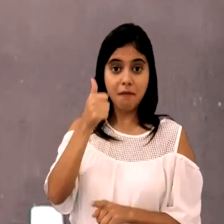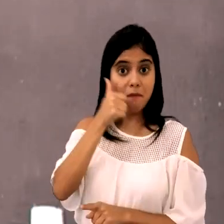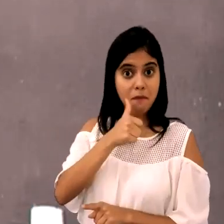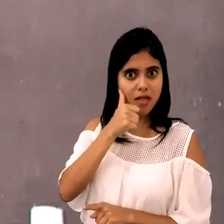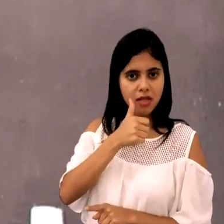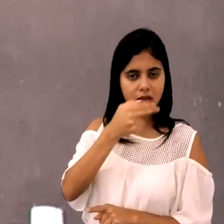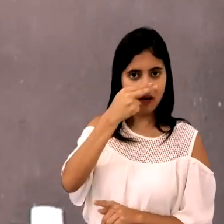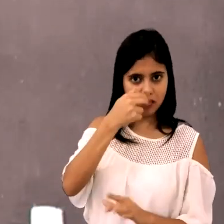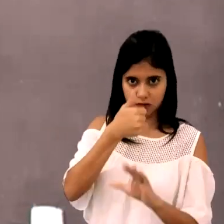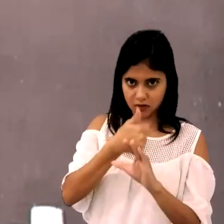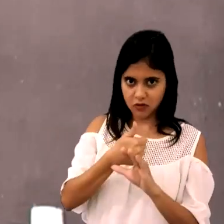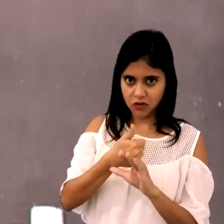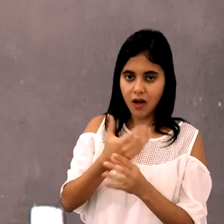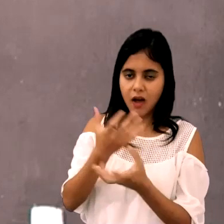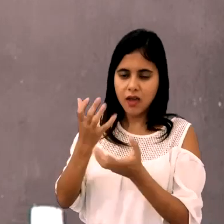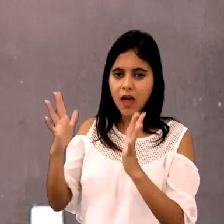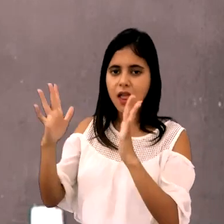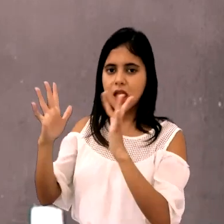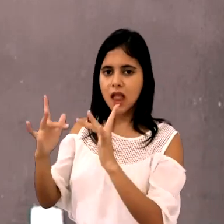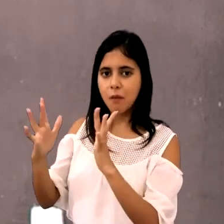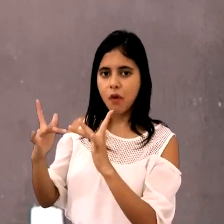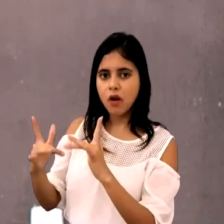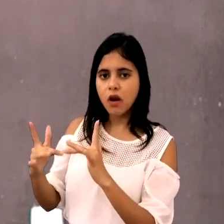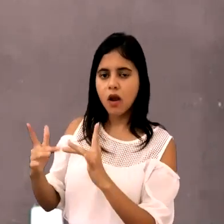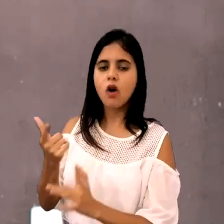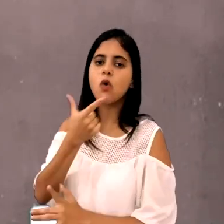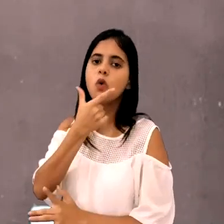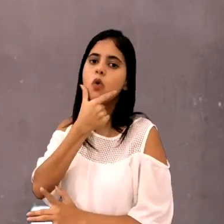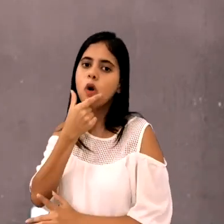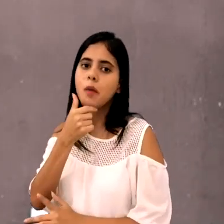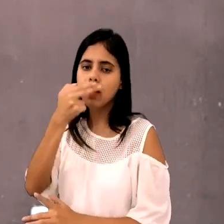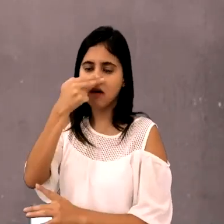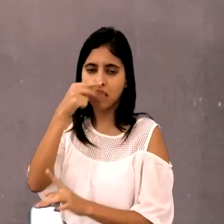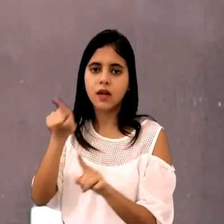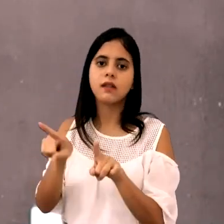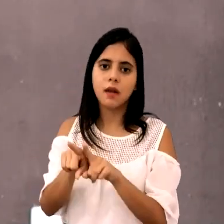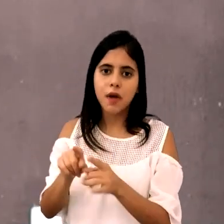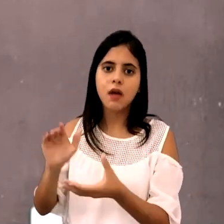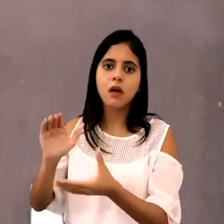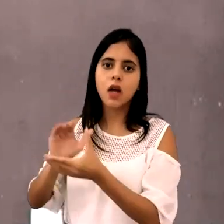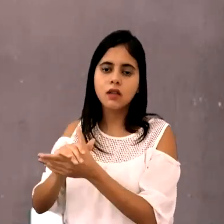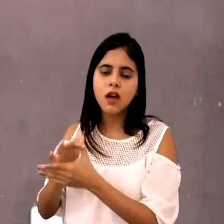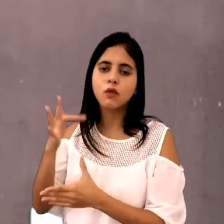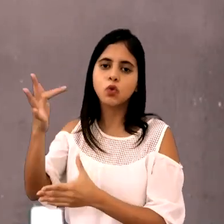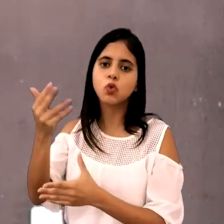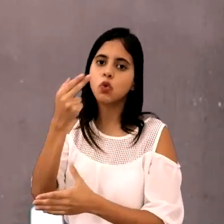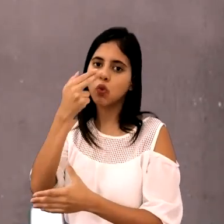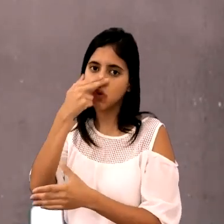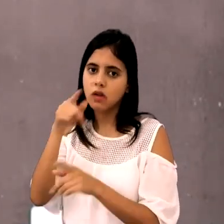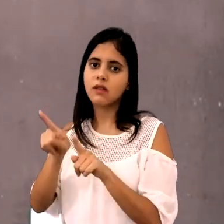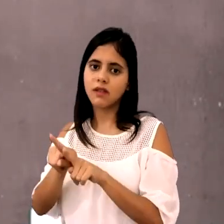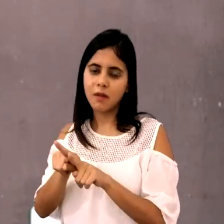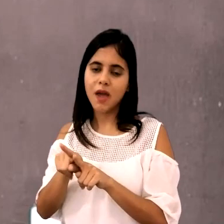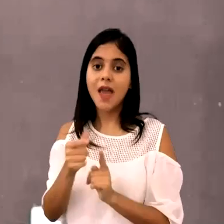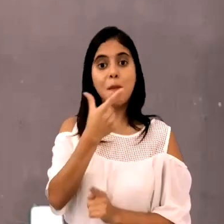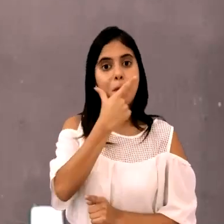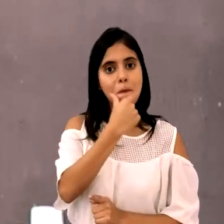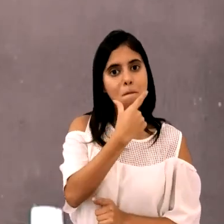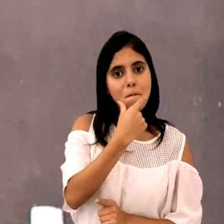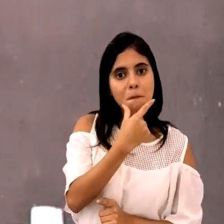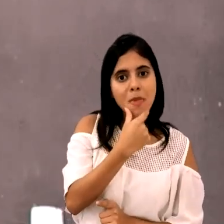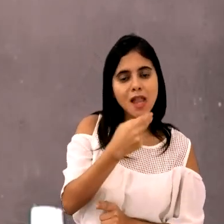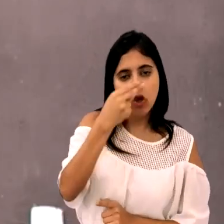Menina crente quer namorar com um crente para casar com um crente. Menino crente quer um